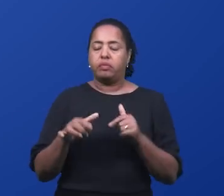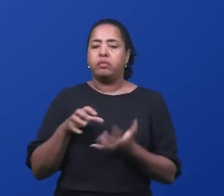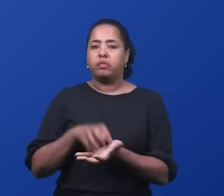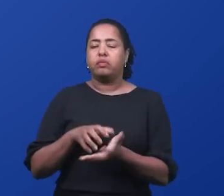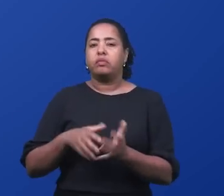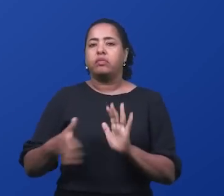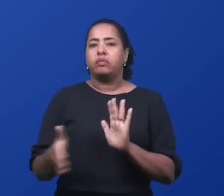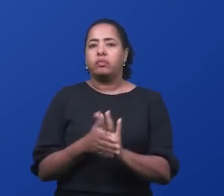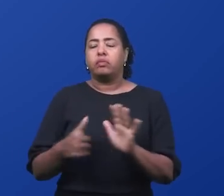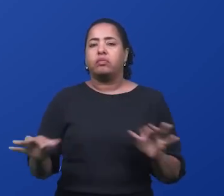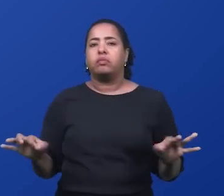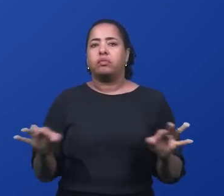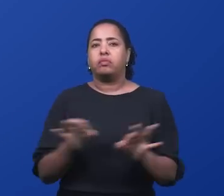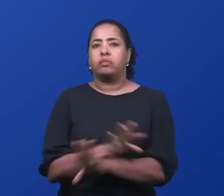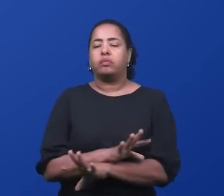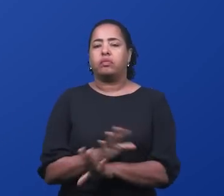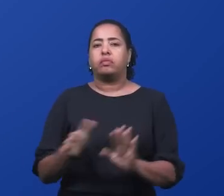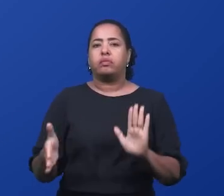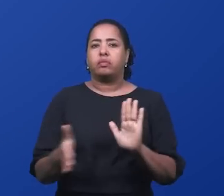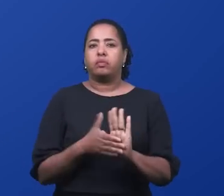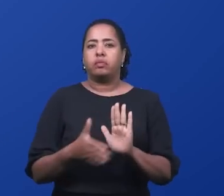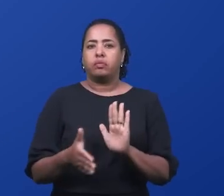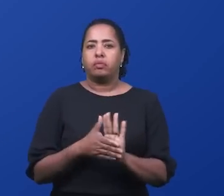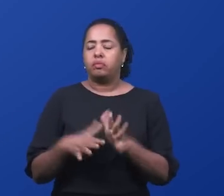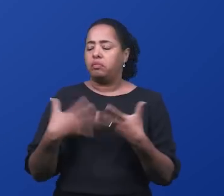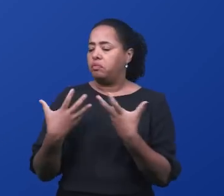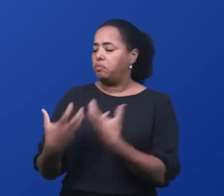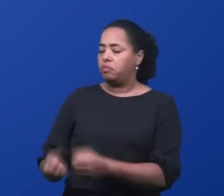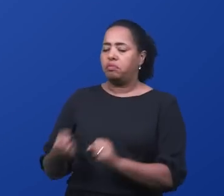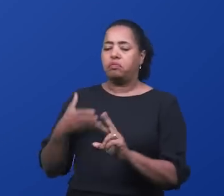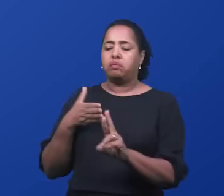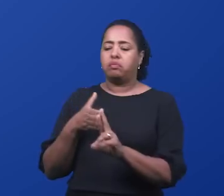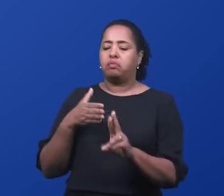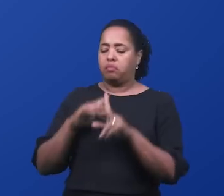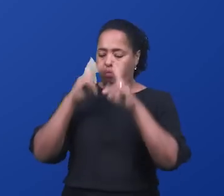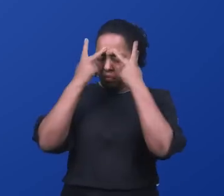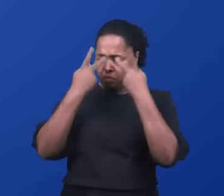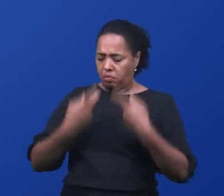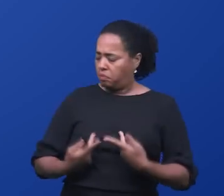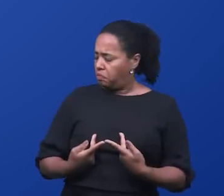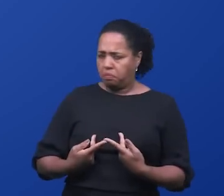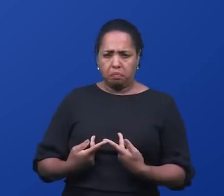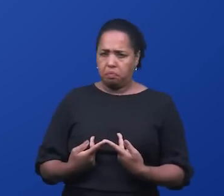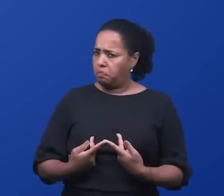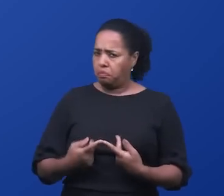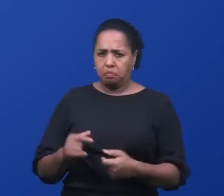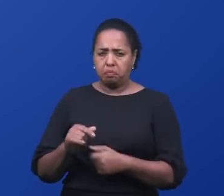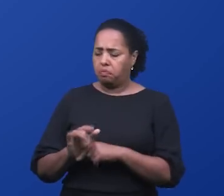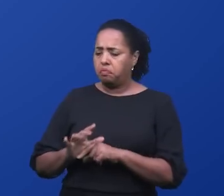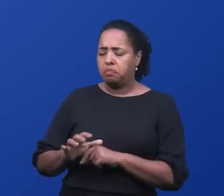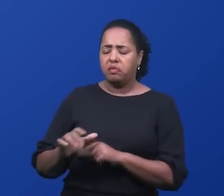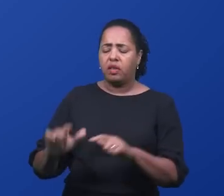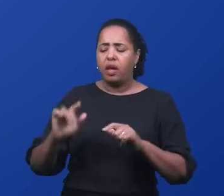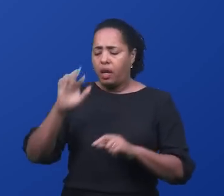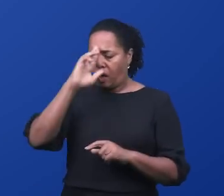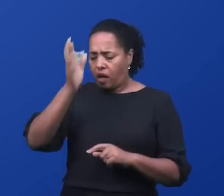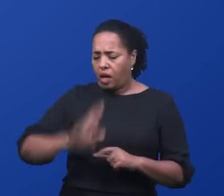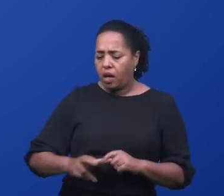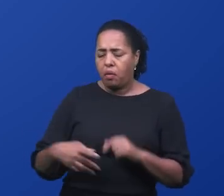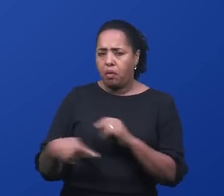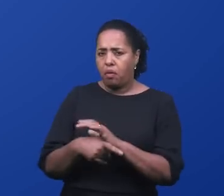é um projeto já estabelecido, um projeto que não aceita a interferência do homem, não aceita a mão do homem, a razão do